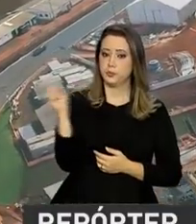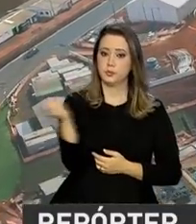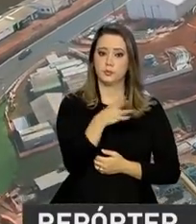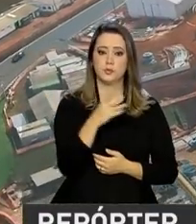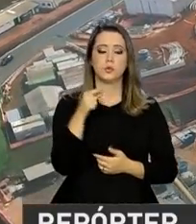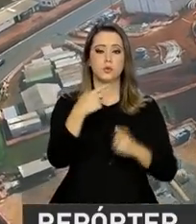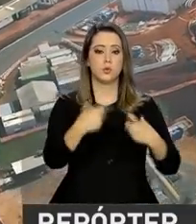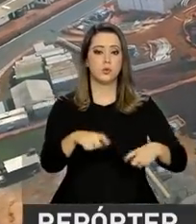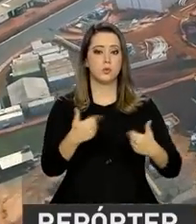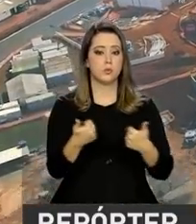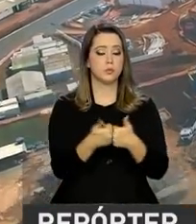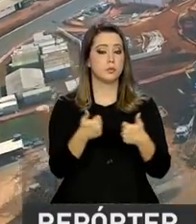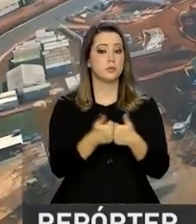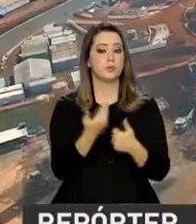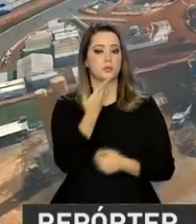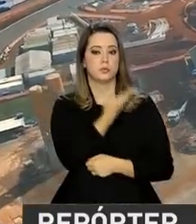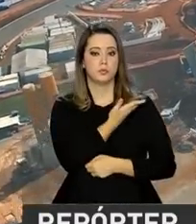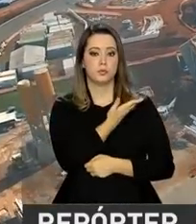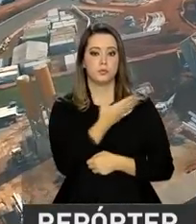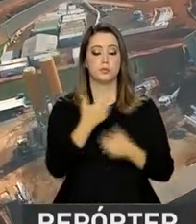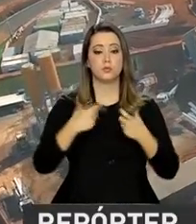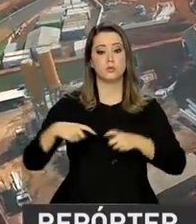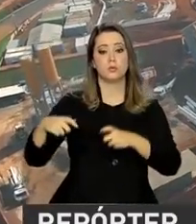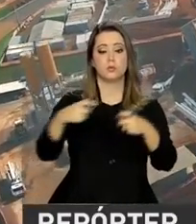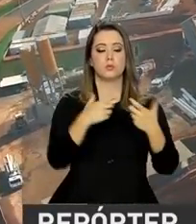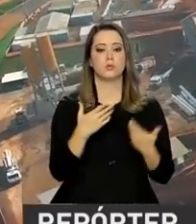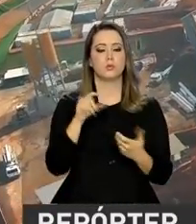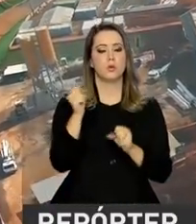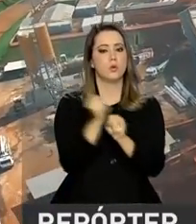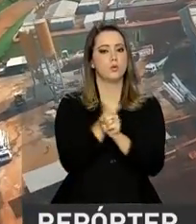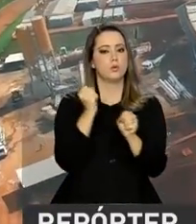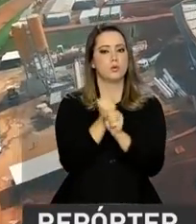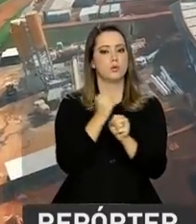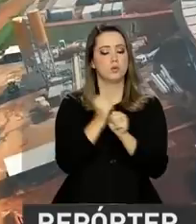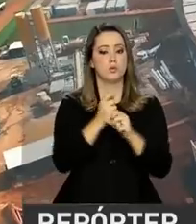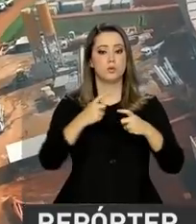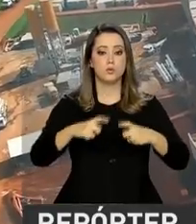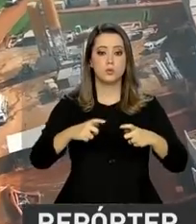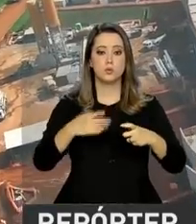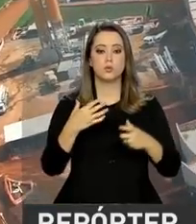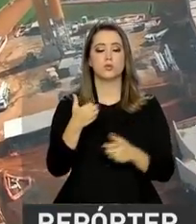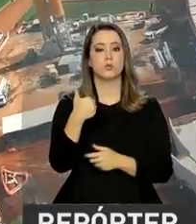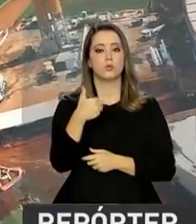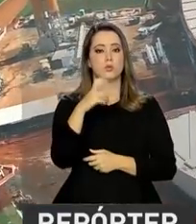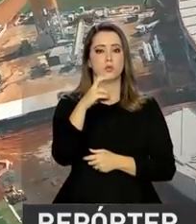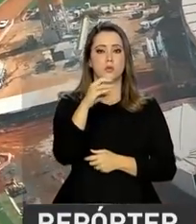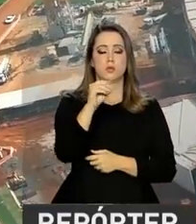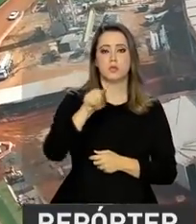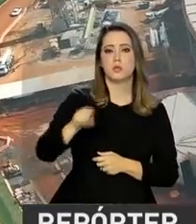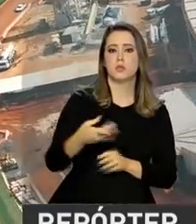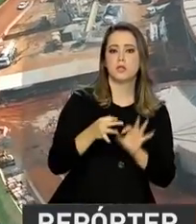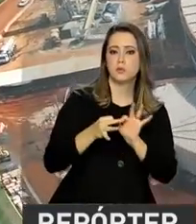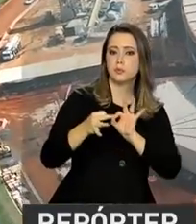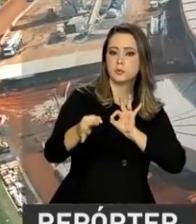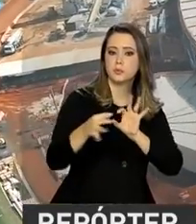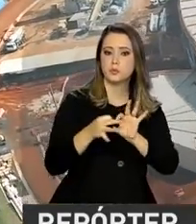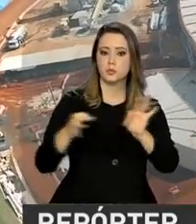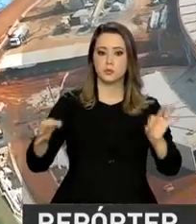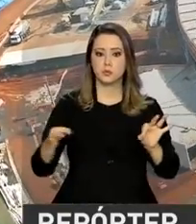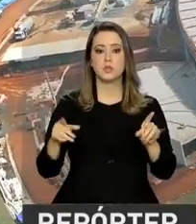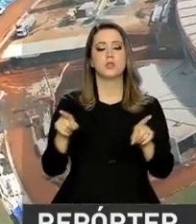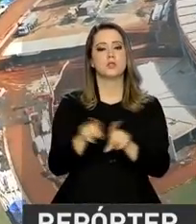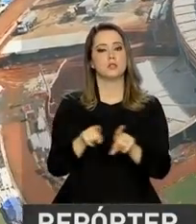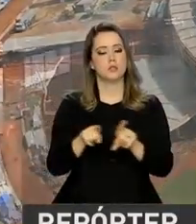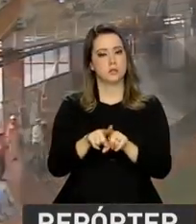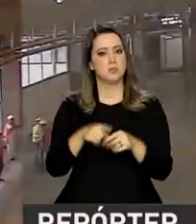dentro desse edifício de 68 mil metros quadrados, construído em uma área de 150 mil metros quadrados, também